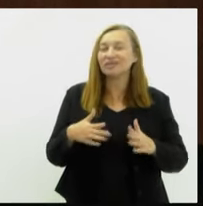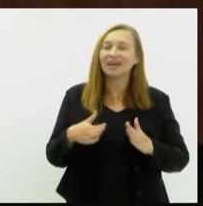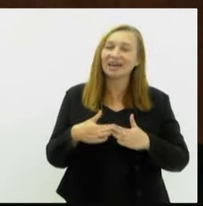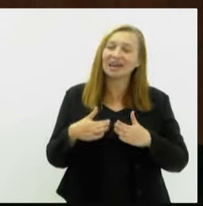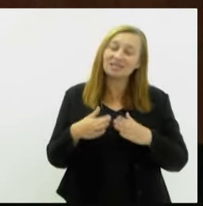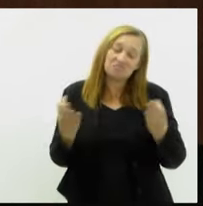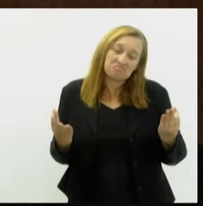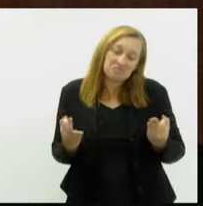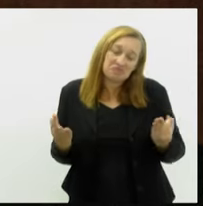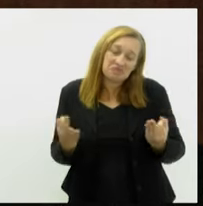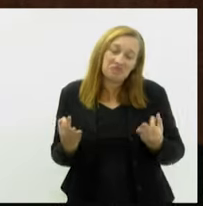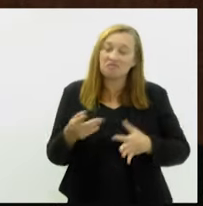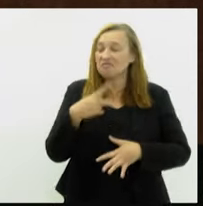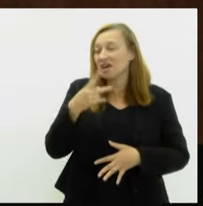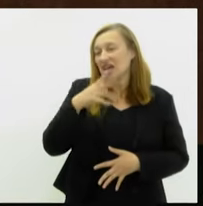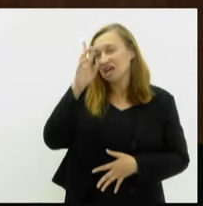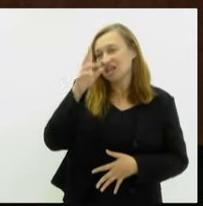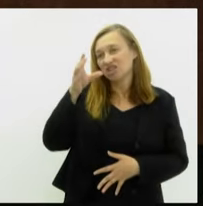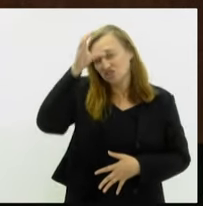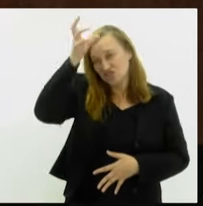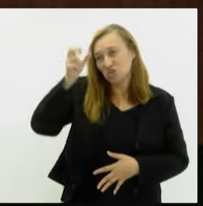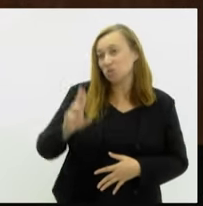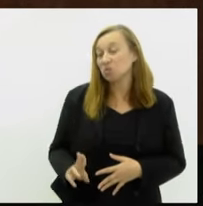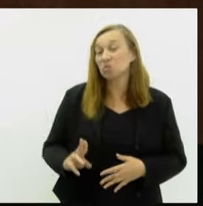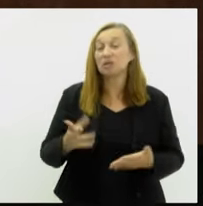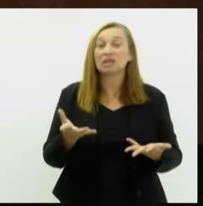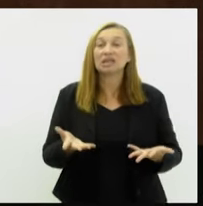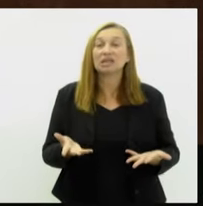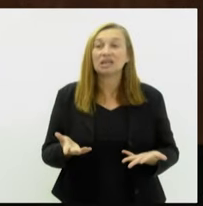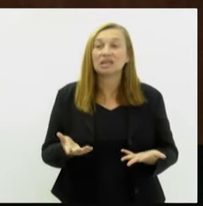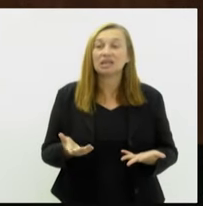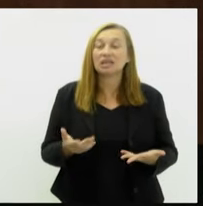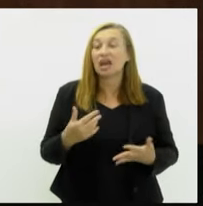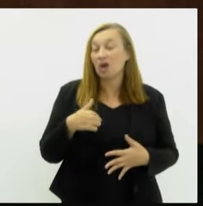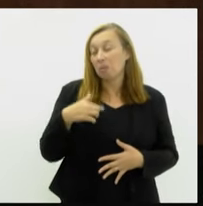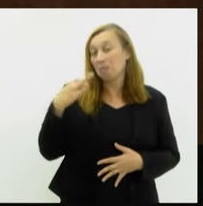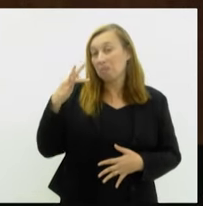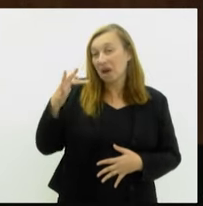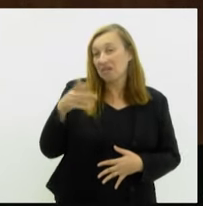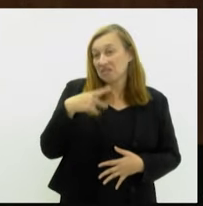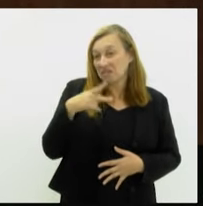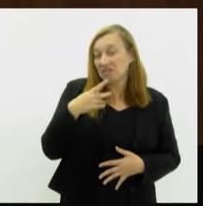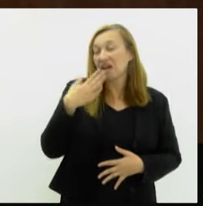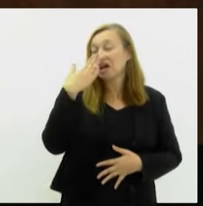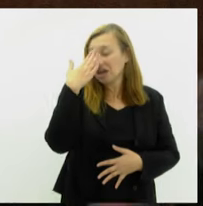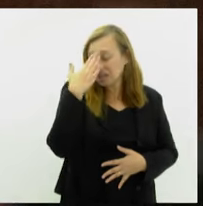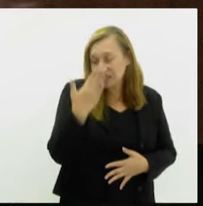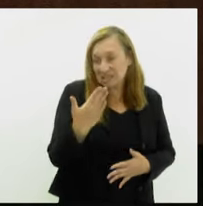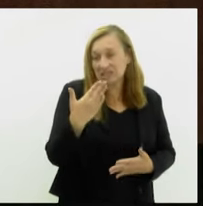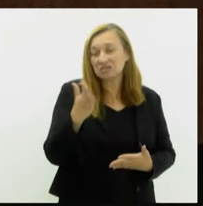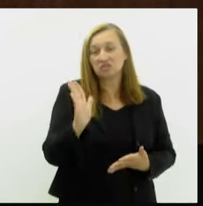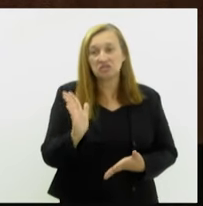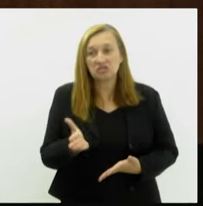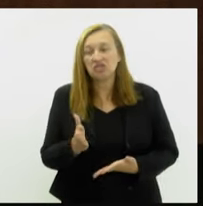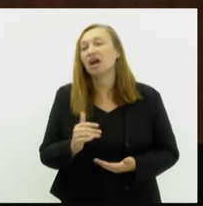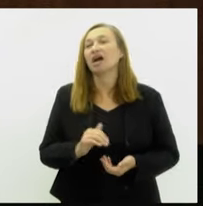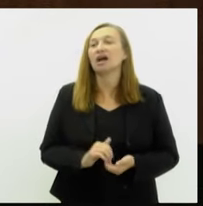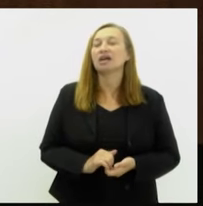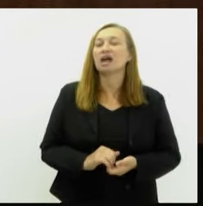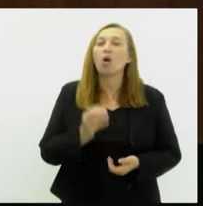casa. Dizer, Tia Ju, que... serei breve, já agradecendo aí